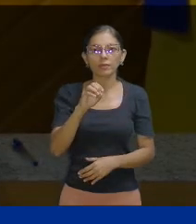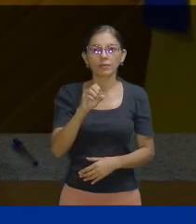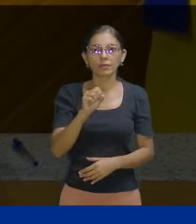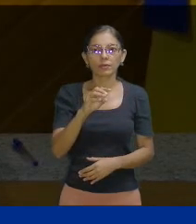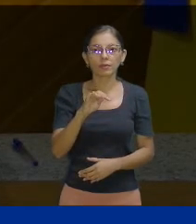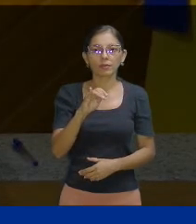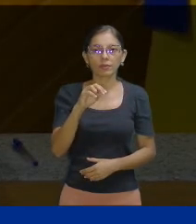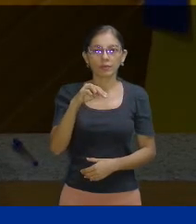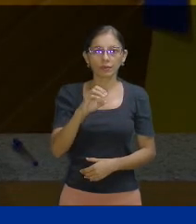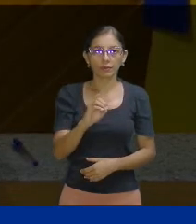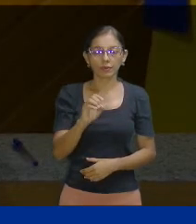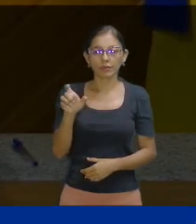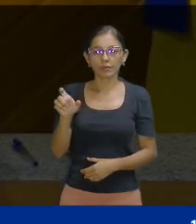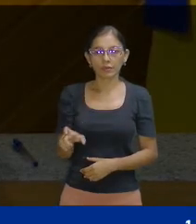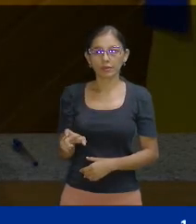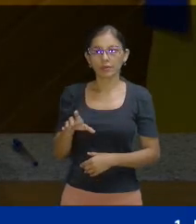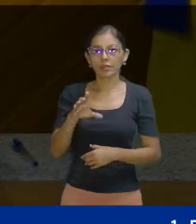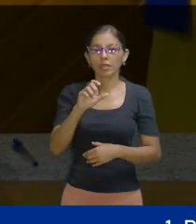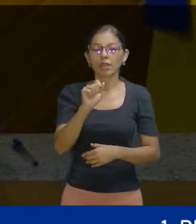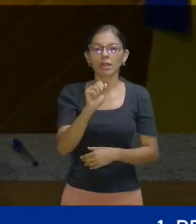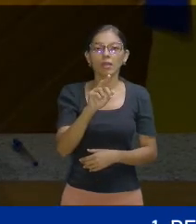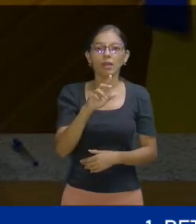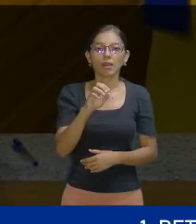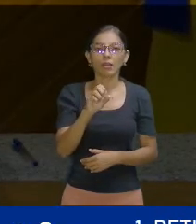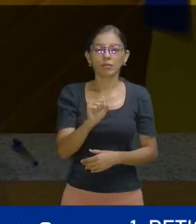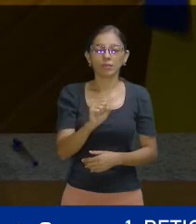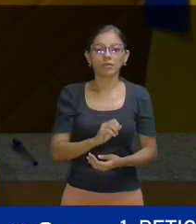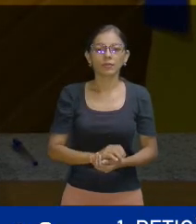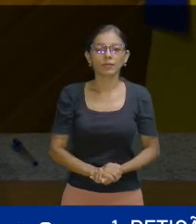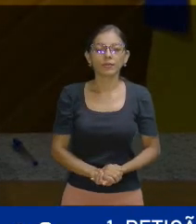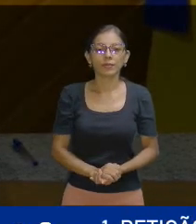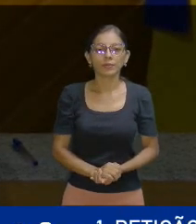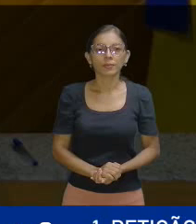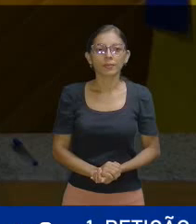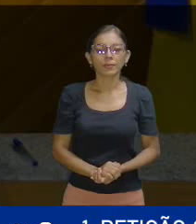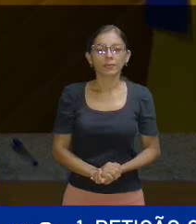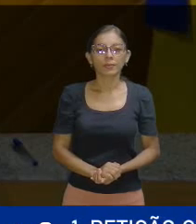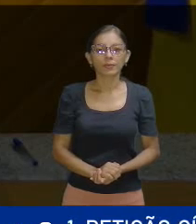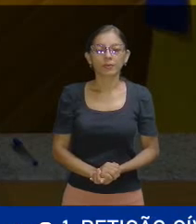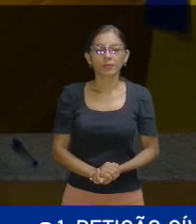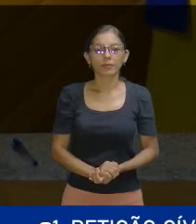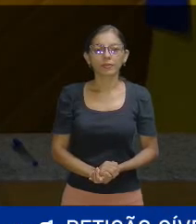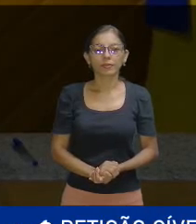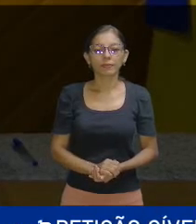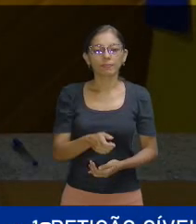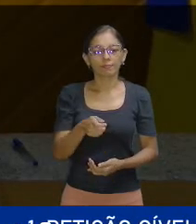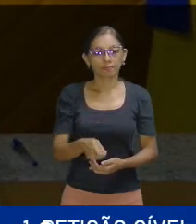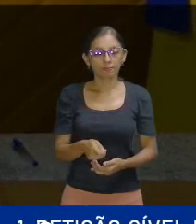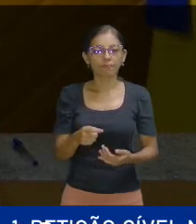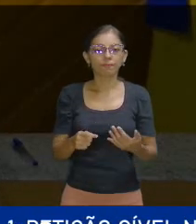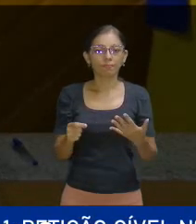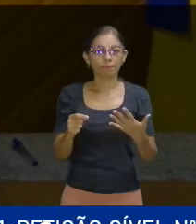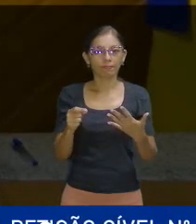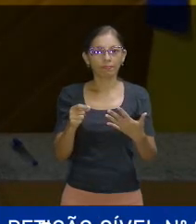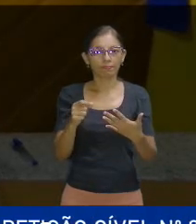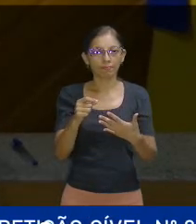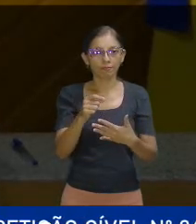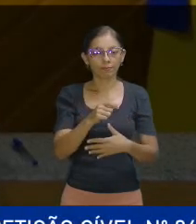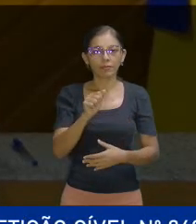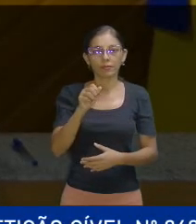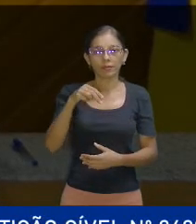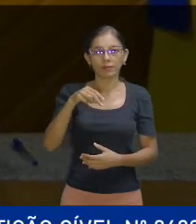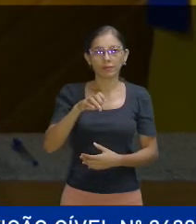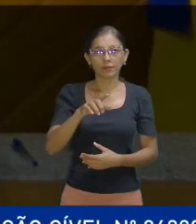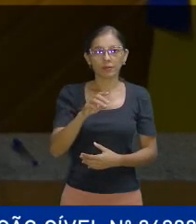é Carlos Adriano Dias da Costa. Atuarão com vogais os juízes Anselmo Gonçalves, a